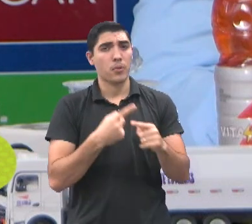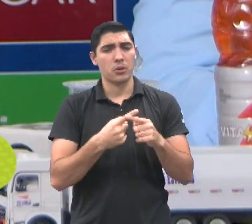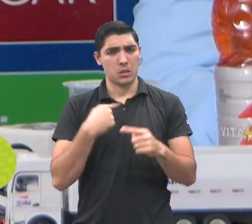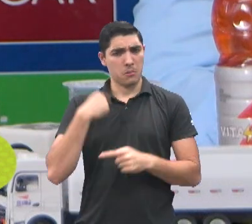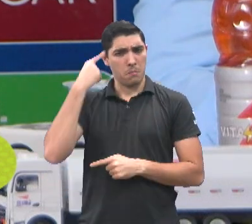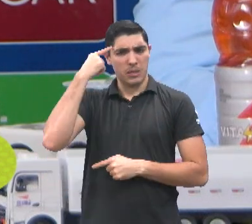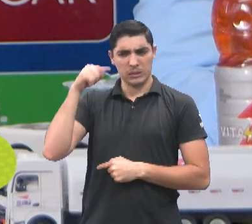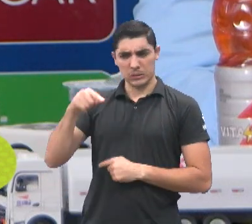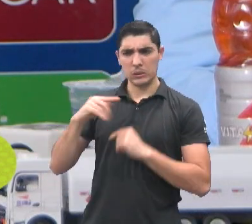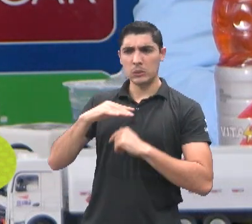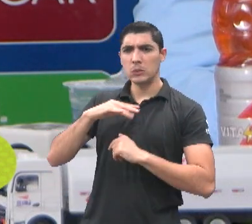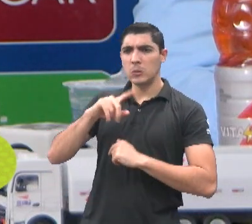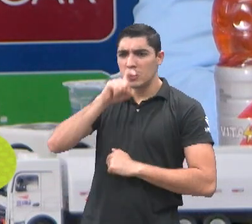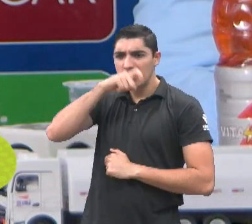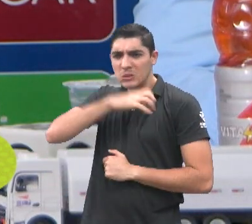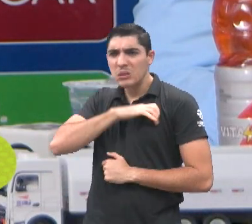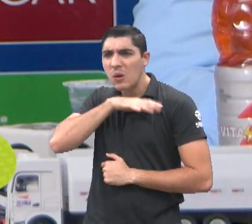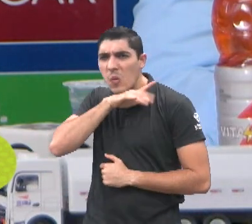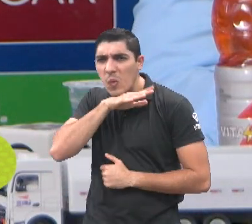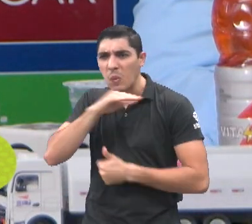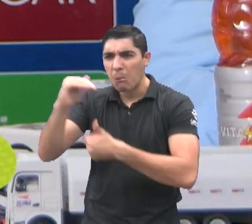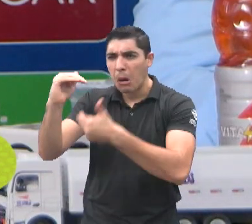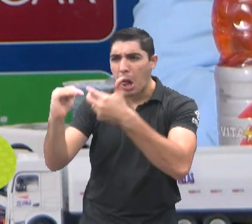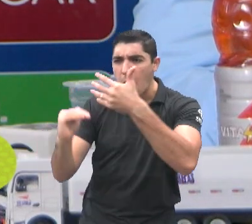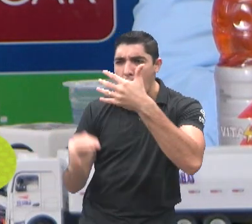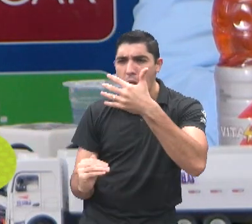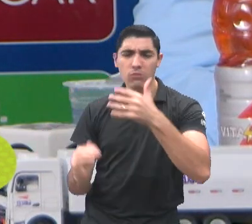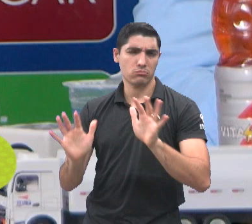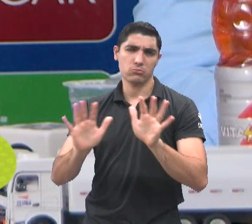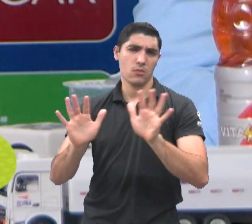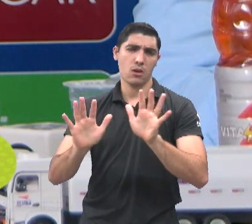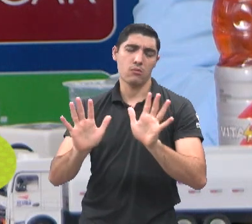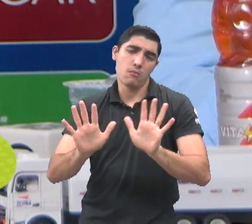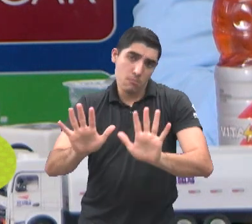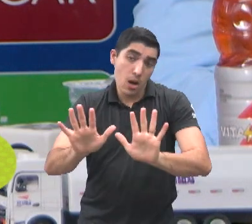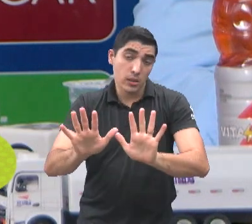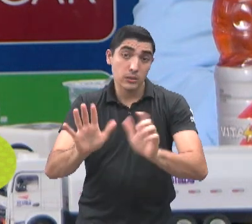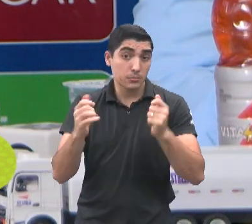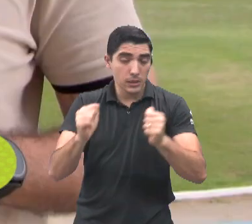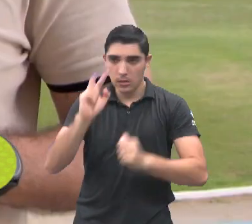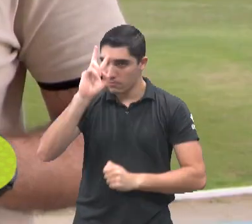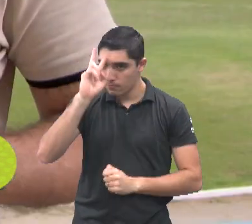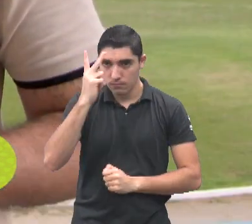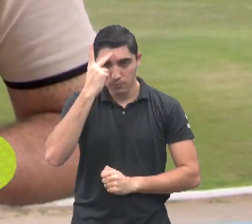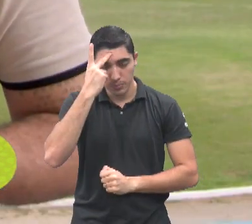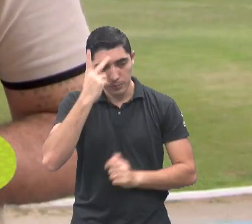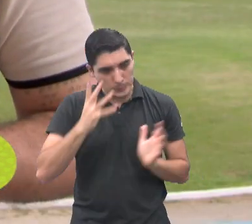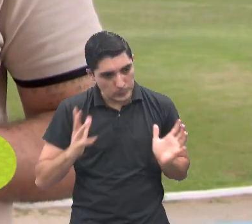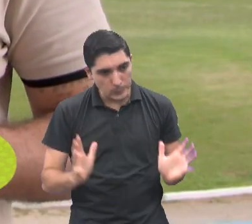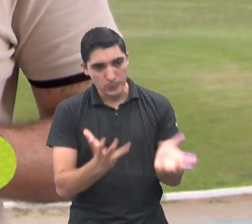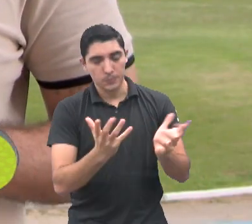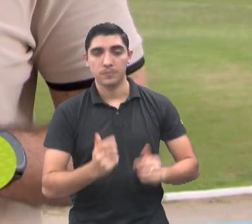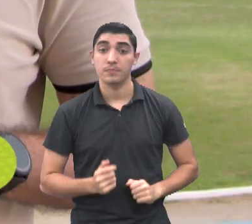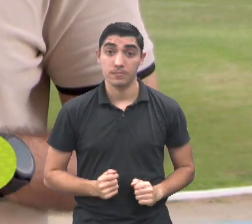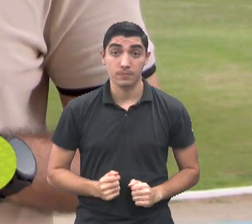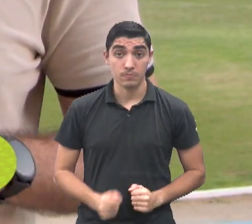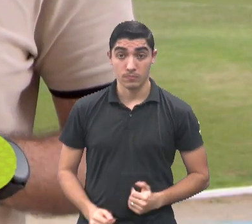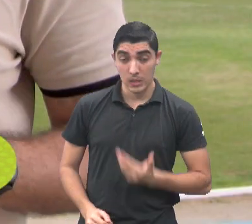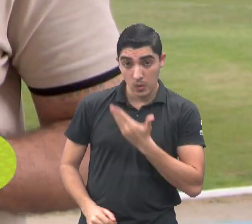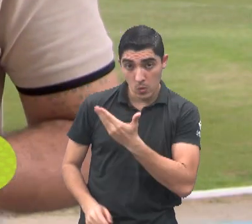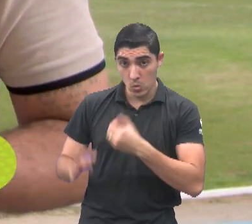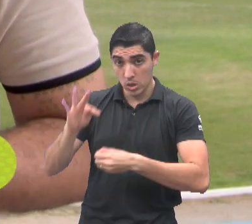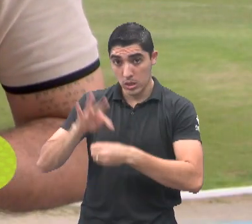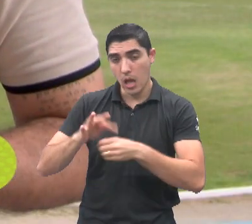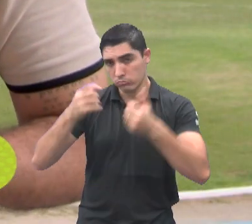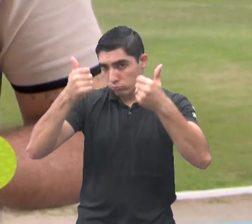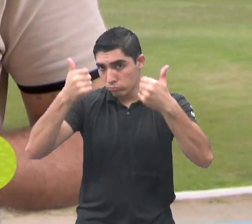mas sabemos que não é um bom momento e nós temos que virar essa chave o mais rápido possível. Pois é, o Paulo Roberto também falou um pouquinho de como vai